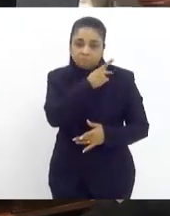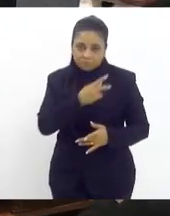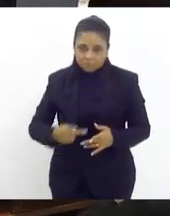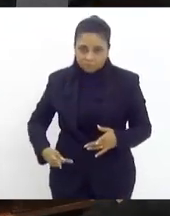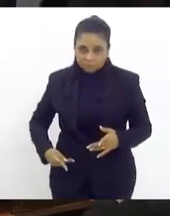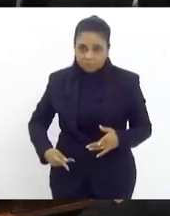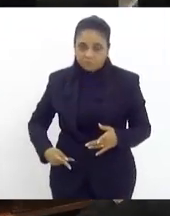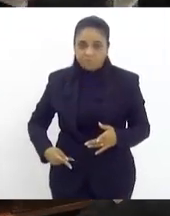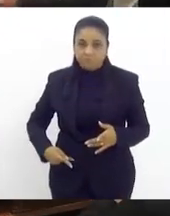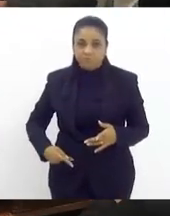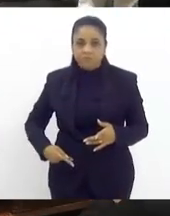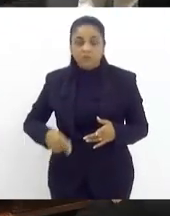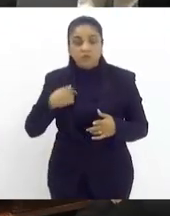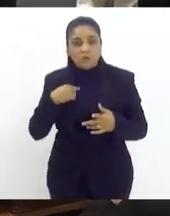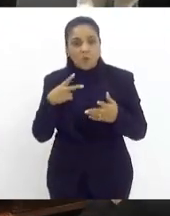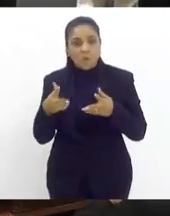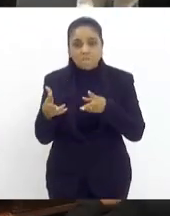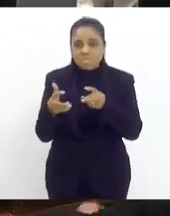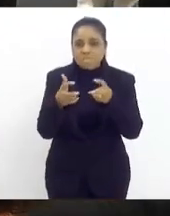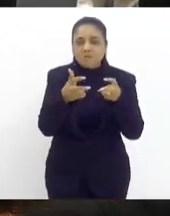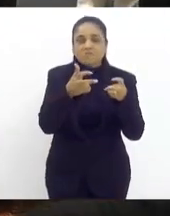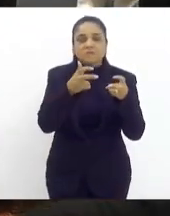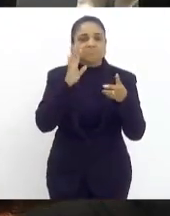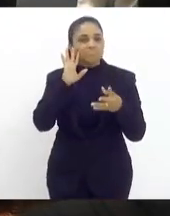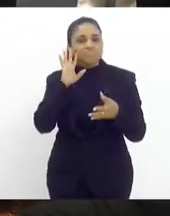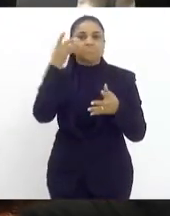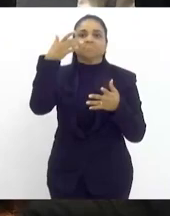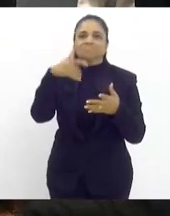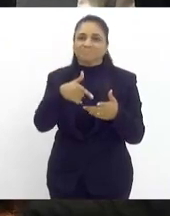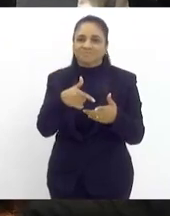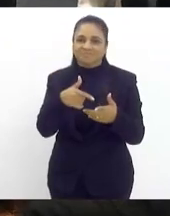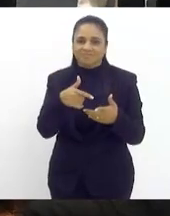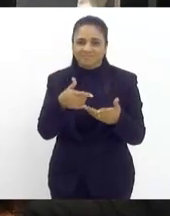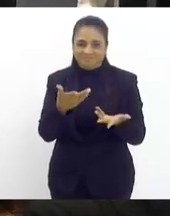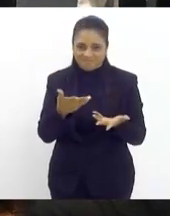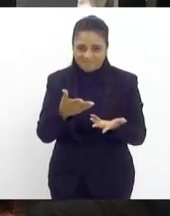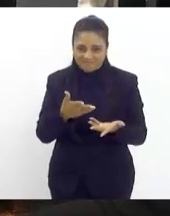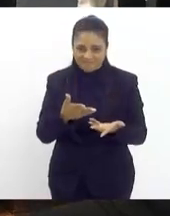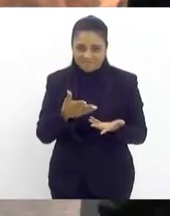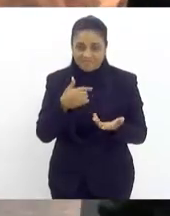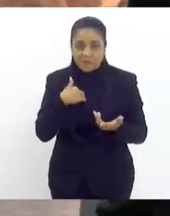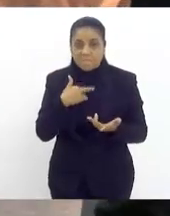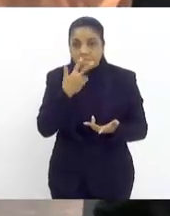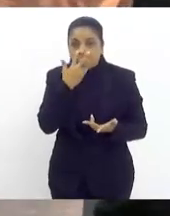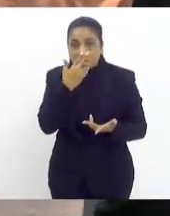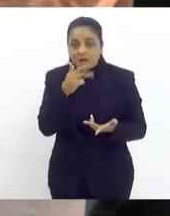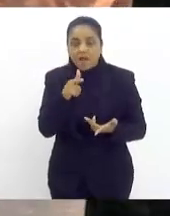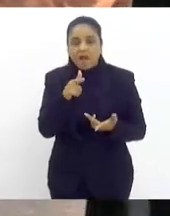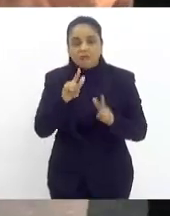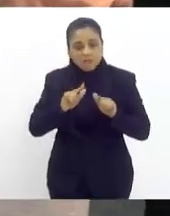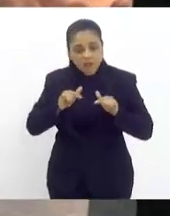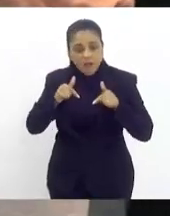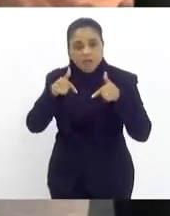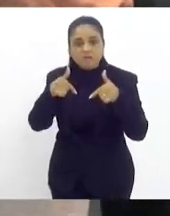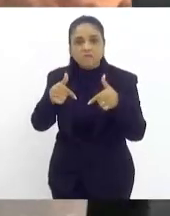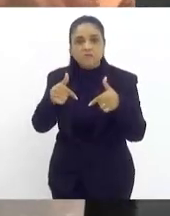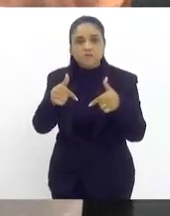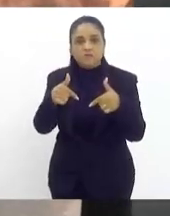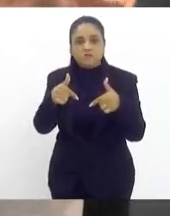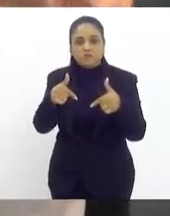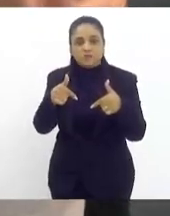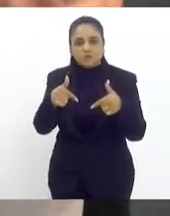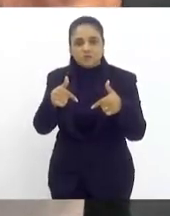vendo luz no fim do túnel me parece que as ações do amigo